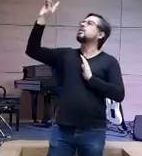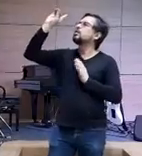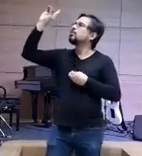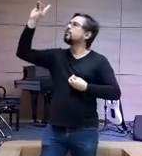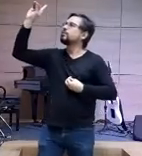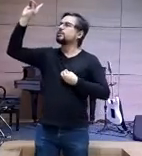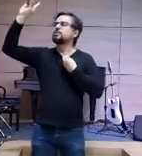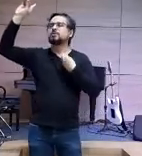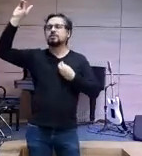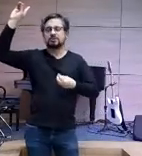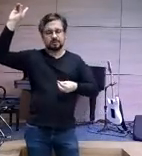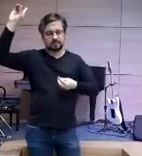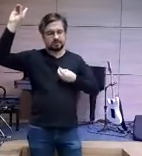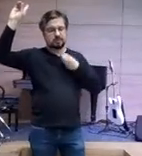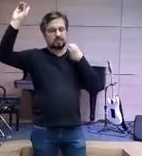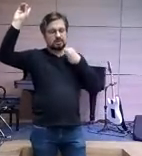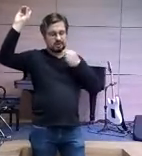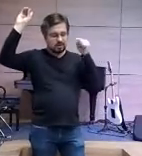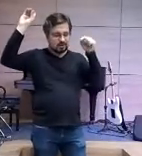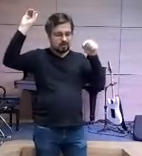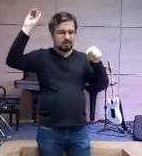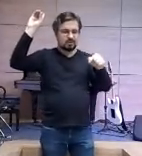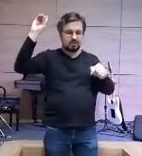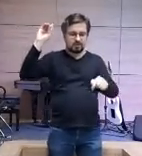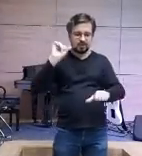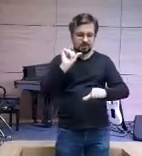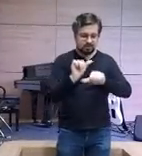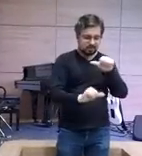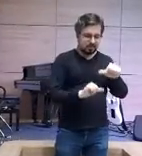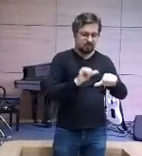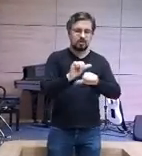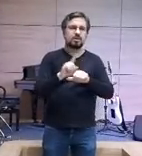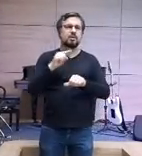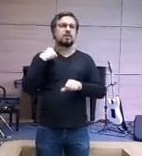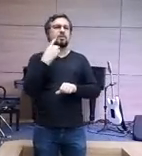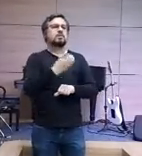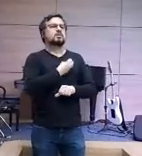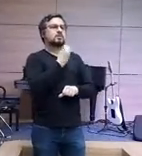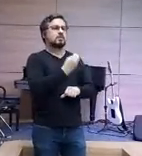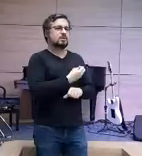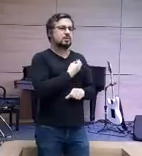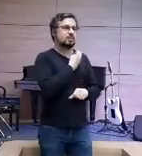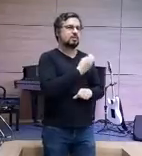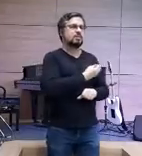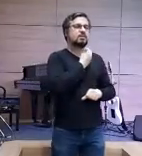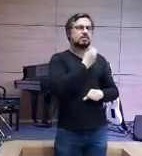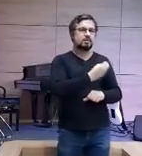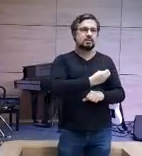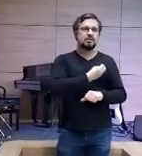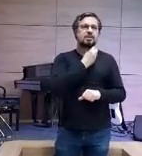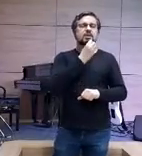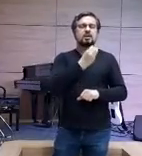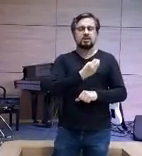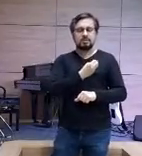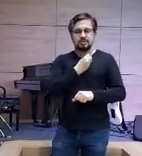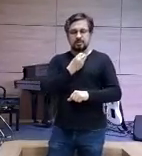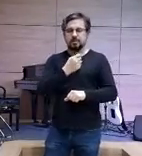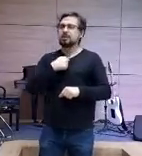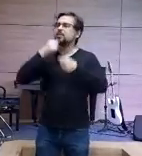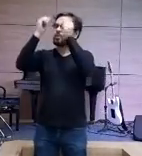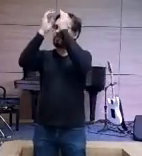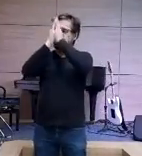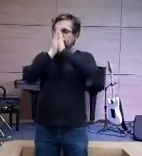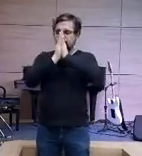sais aqui Eu somando nossas vidas